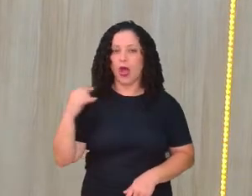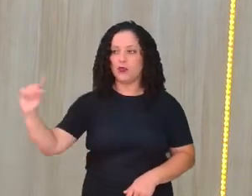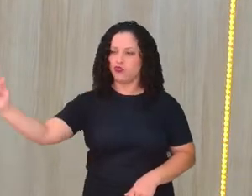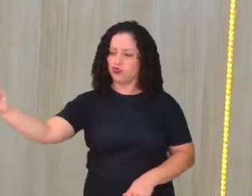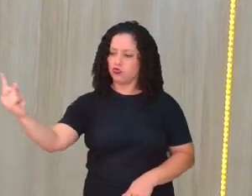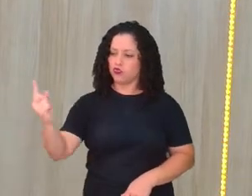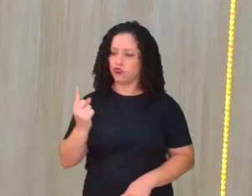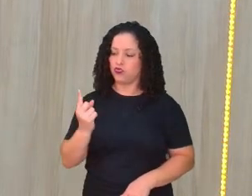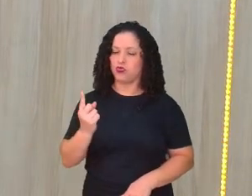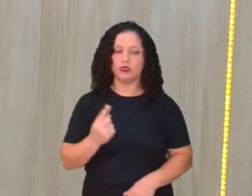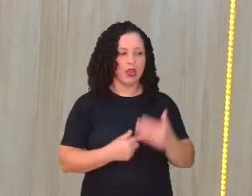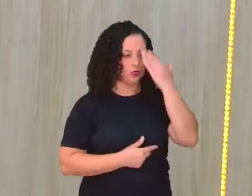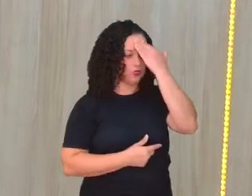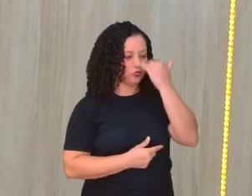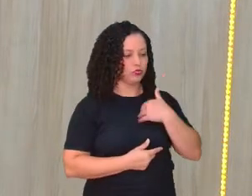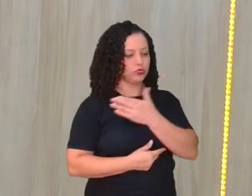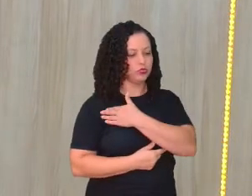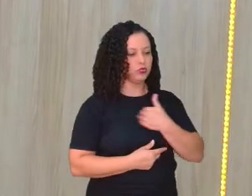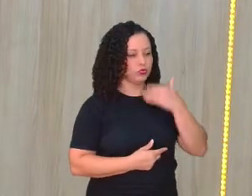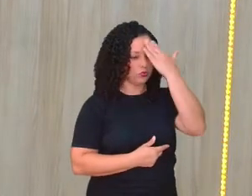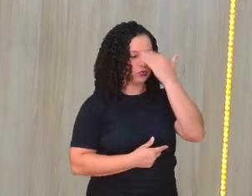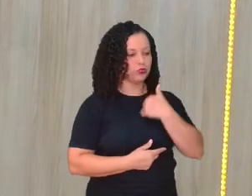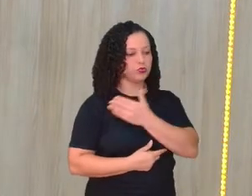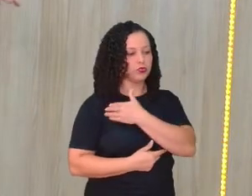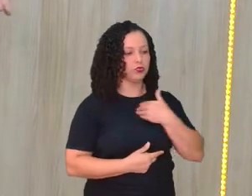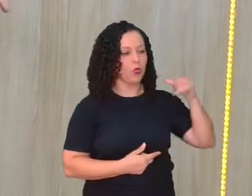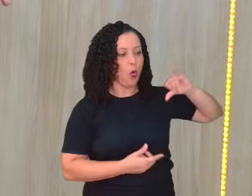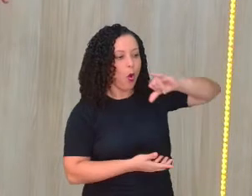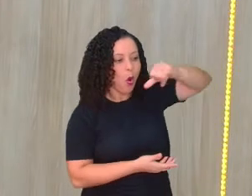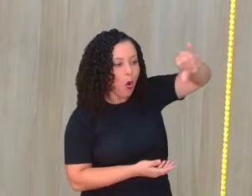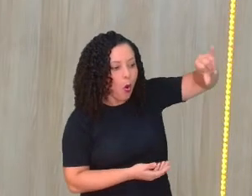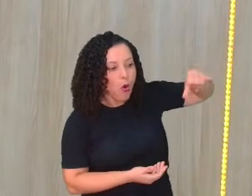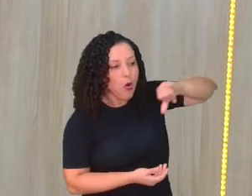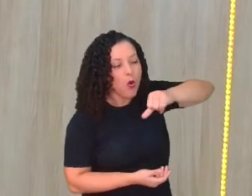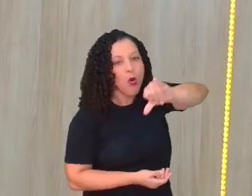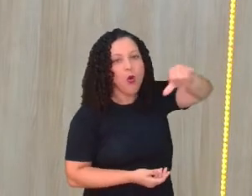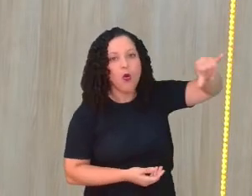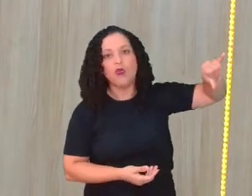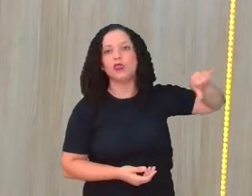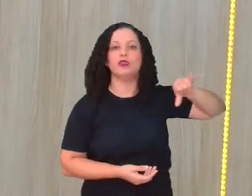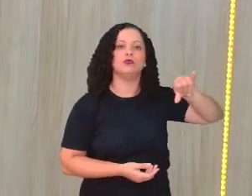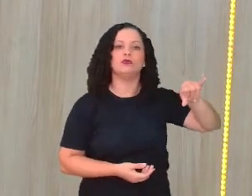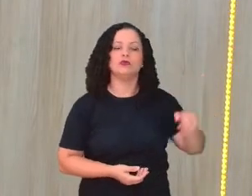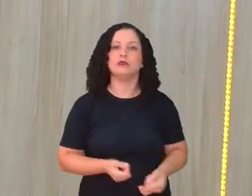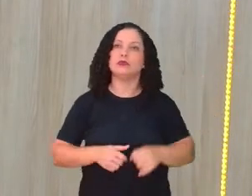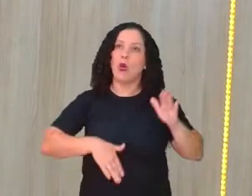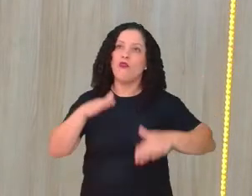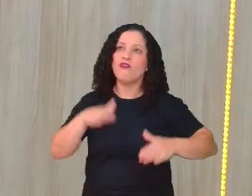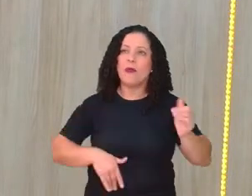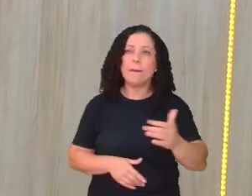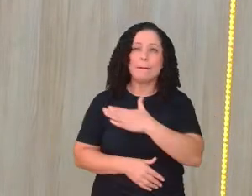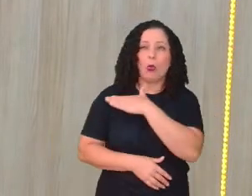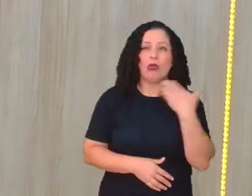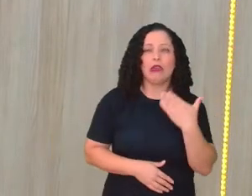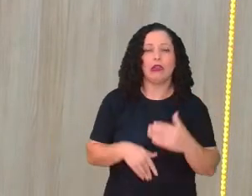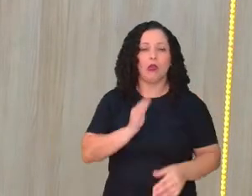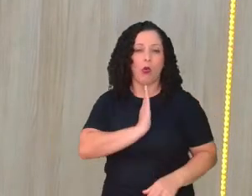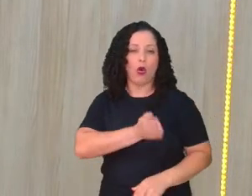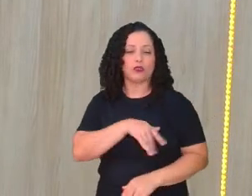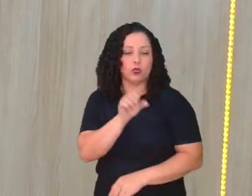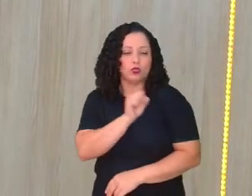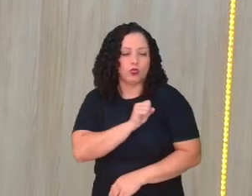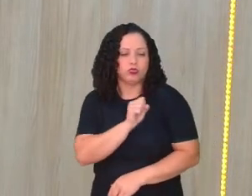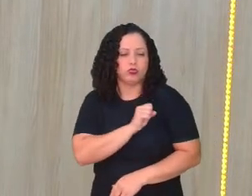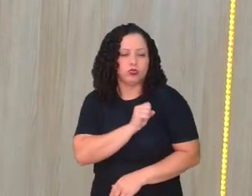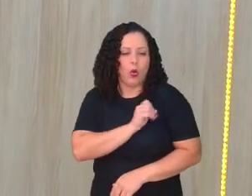lá para orar e benzer ele com óleo, ele achava que estava morrendo, a depender da doença. Se fosse uma doença cardíaca, por exemplo, o